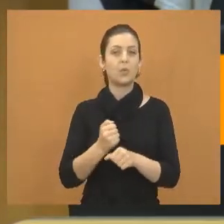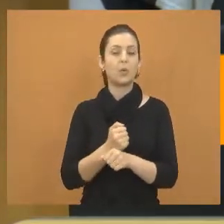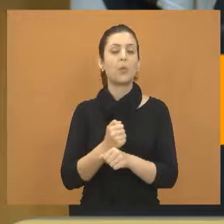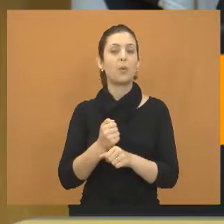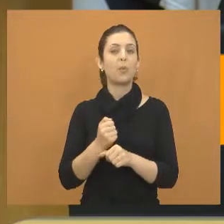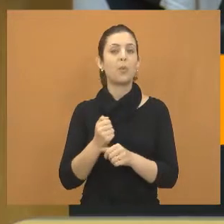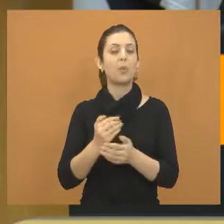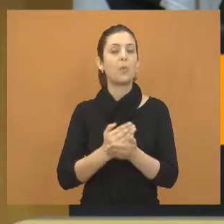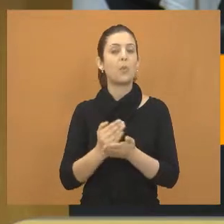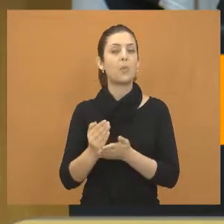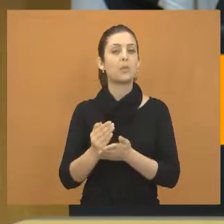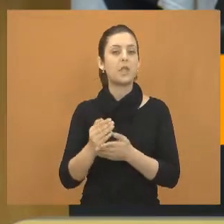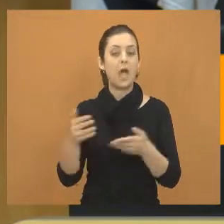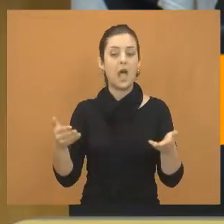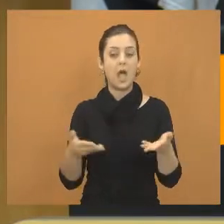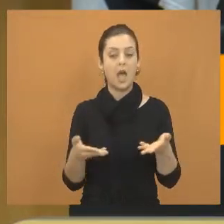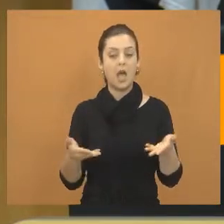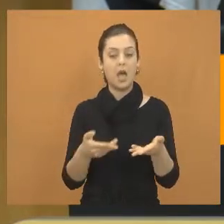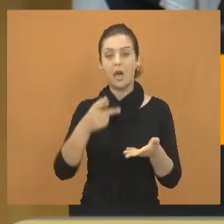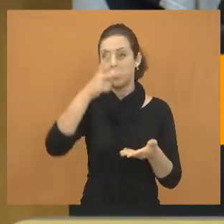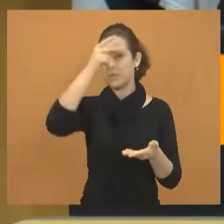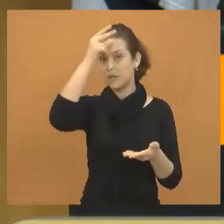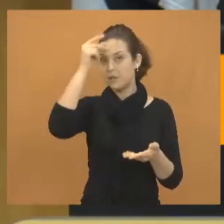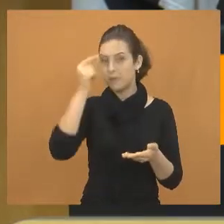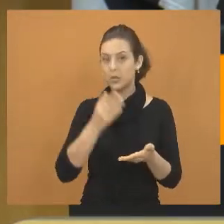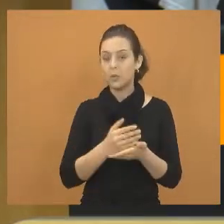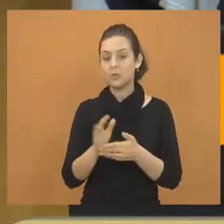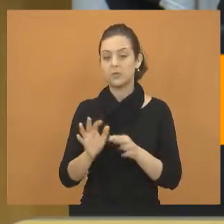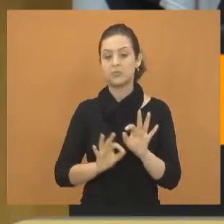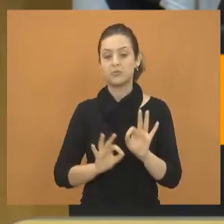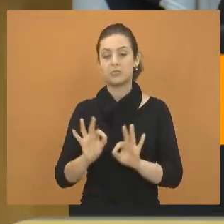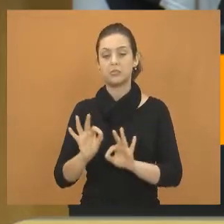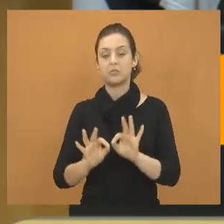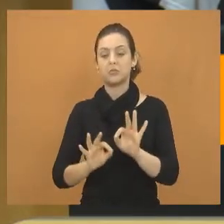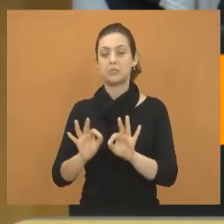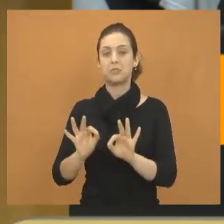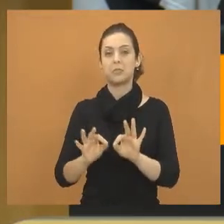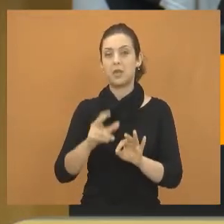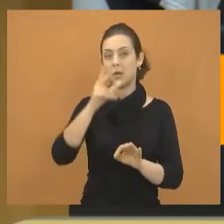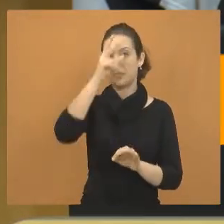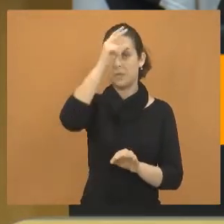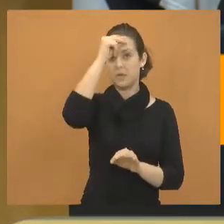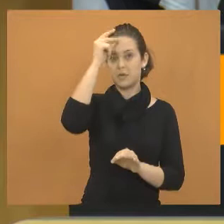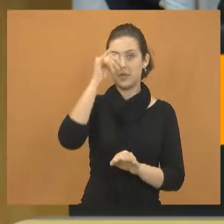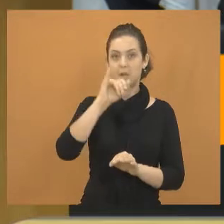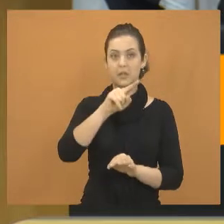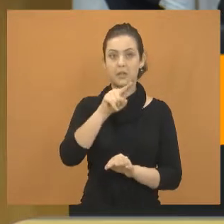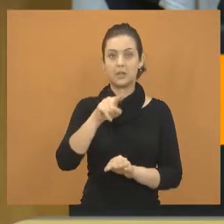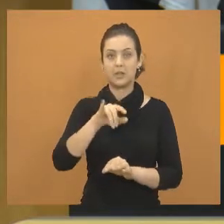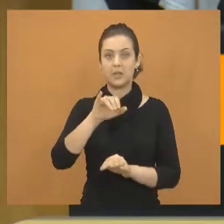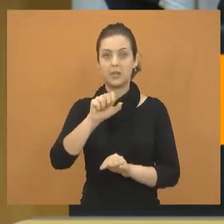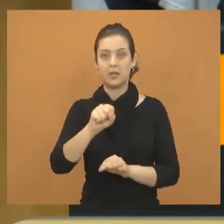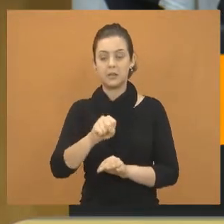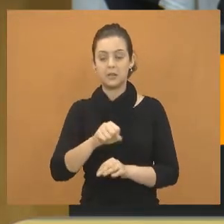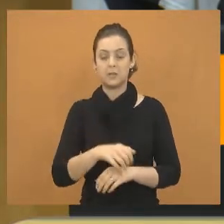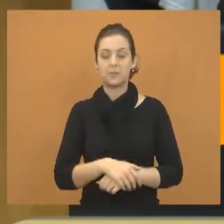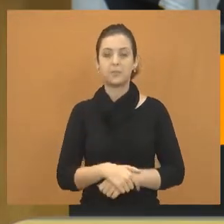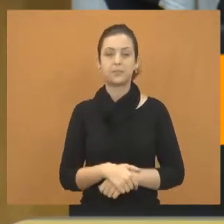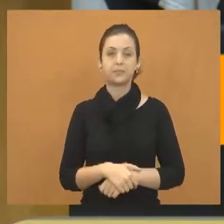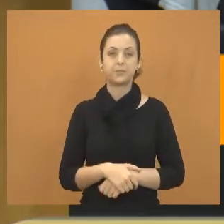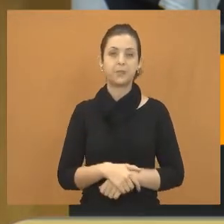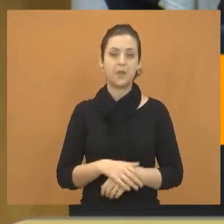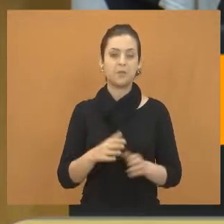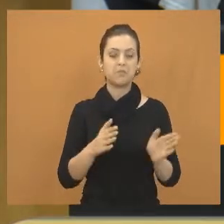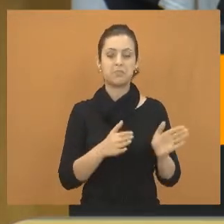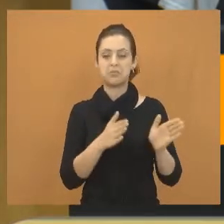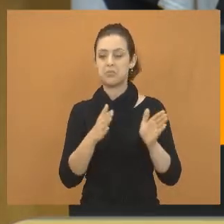definido pelo atual prefeito, que é o prefeito Isaías Santana. E esse plano, ele vem o